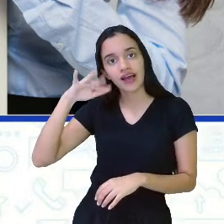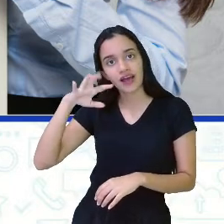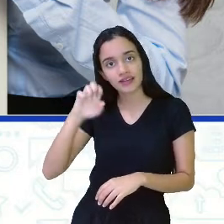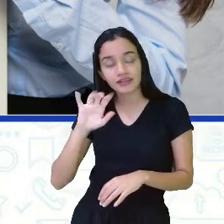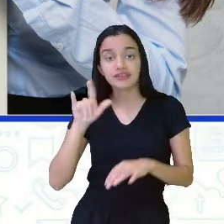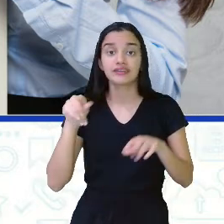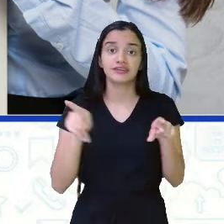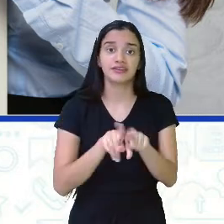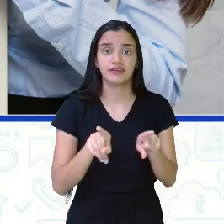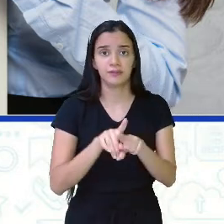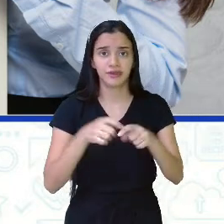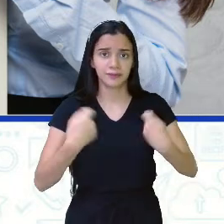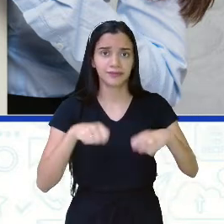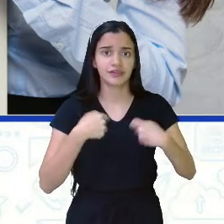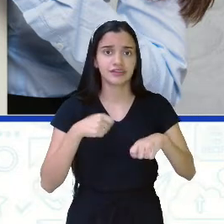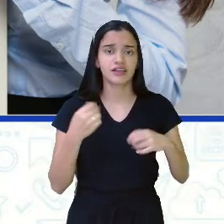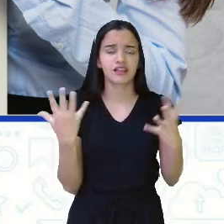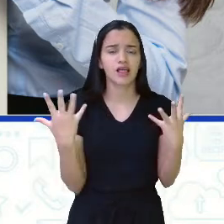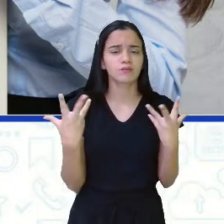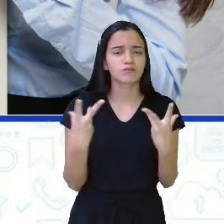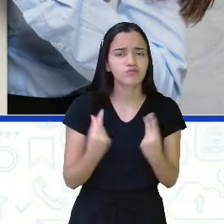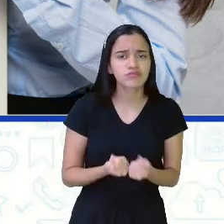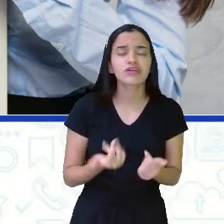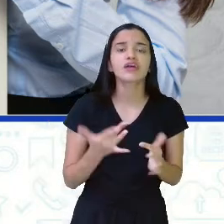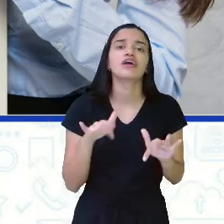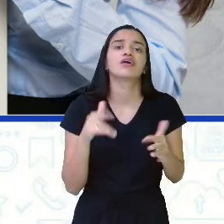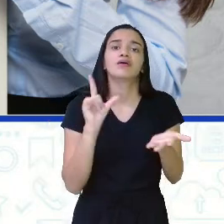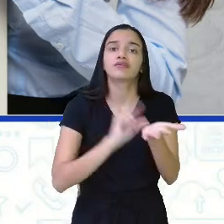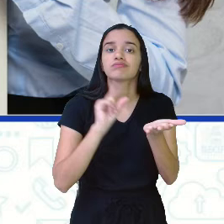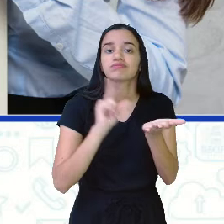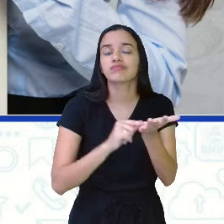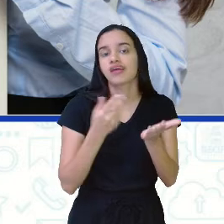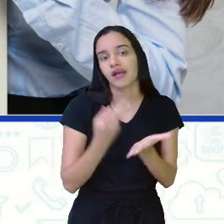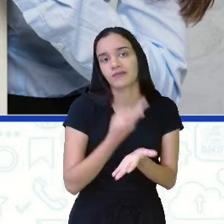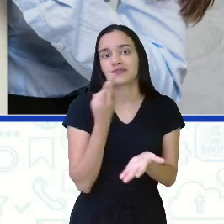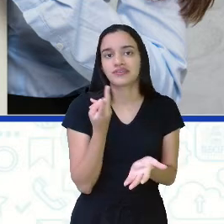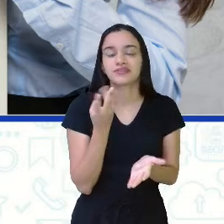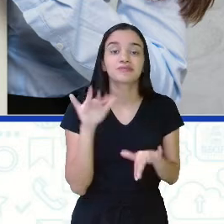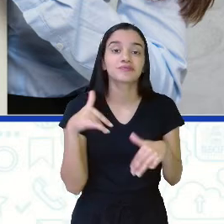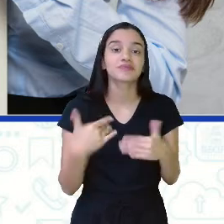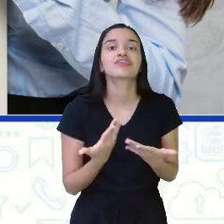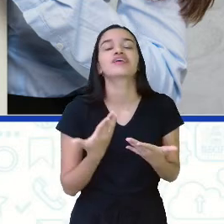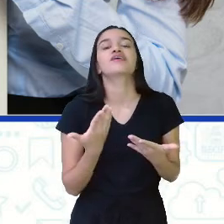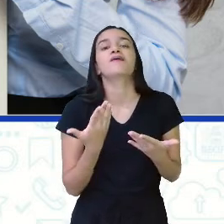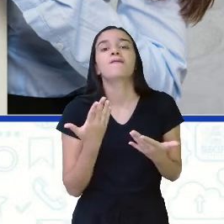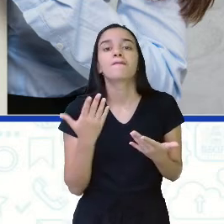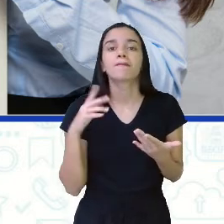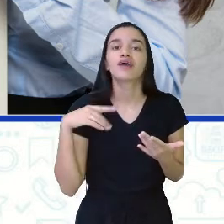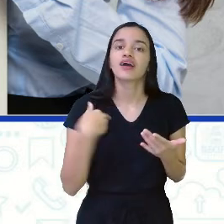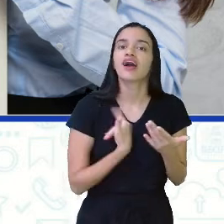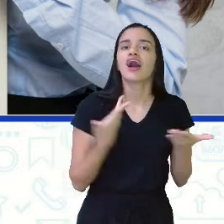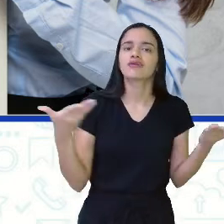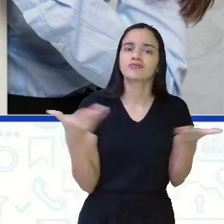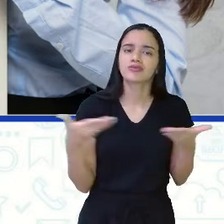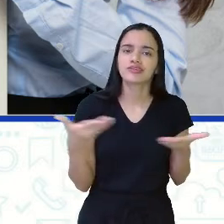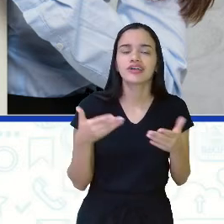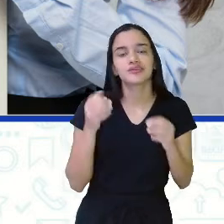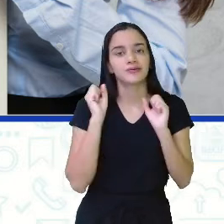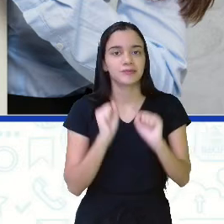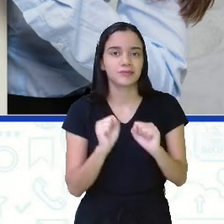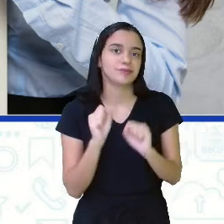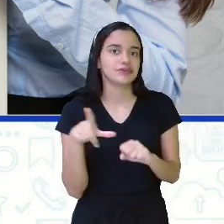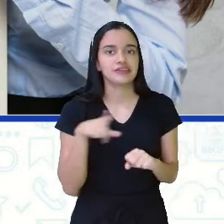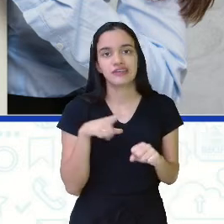ela precisa ser mais fluida para que o artigo ele aconteça. Abordam temas da atualidade, podem